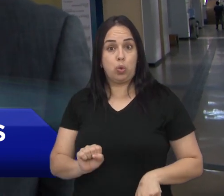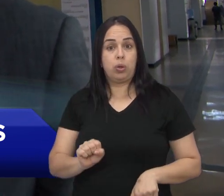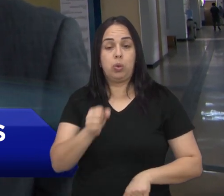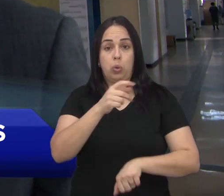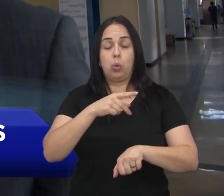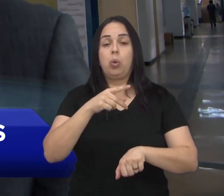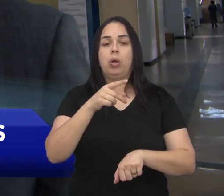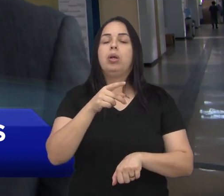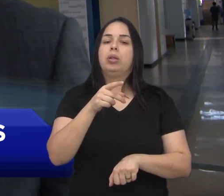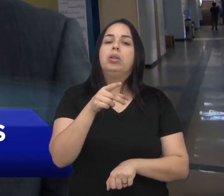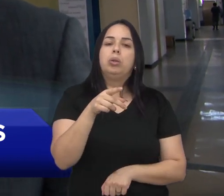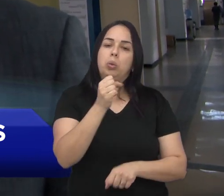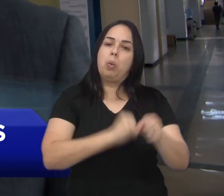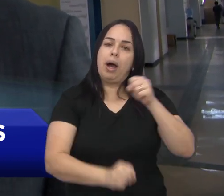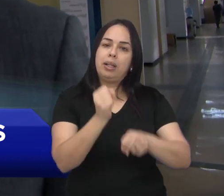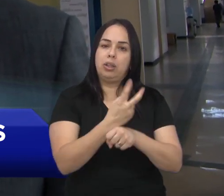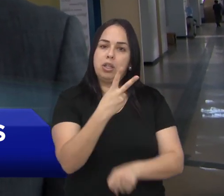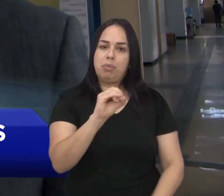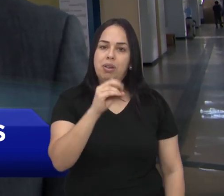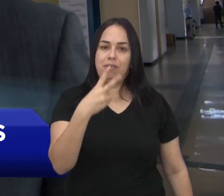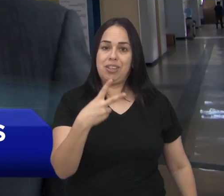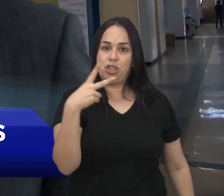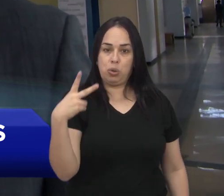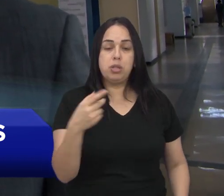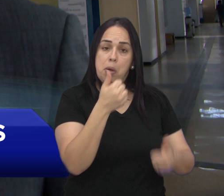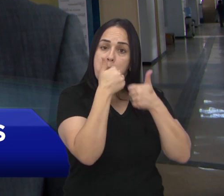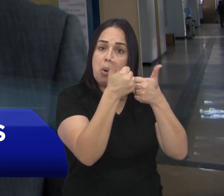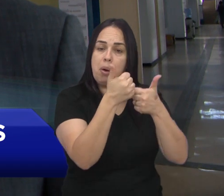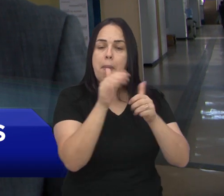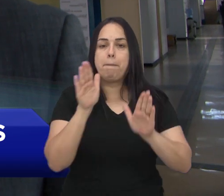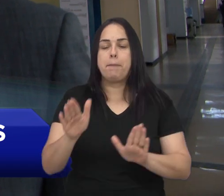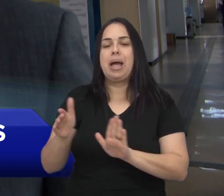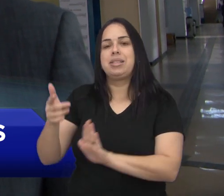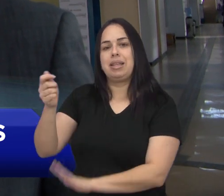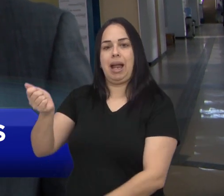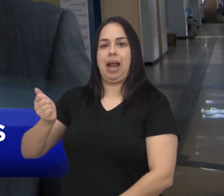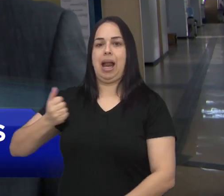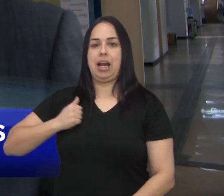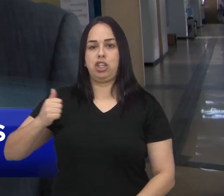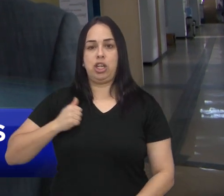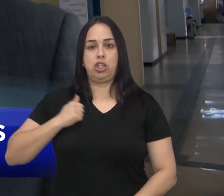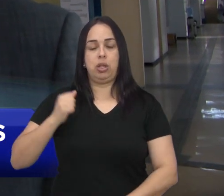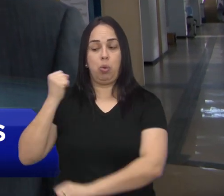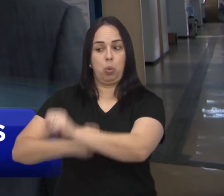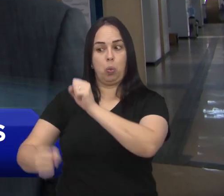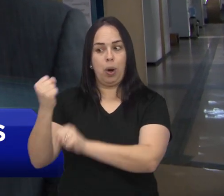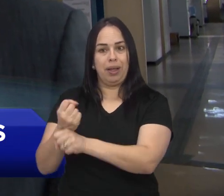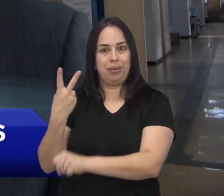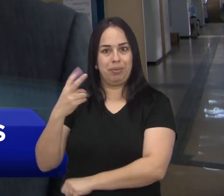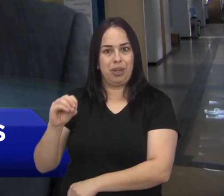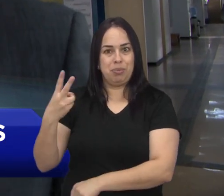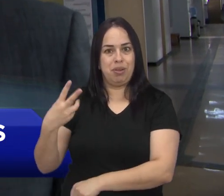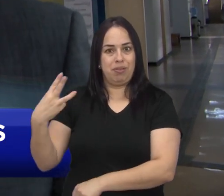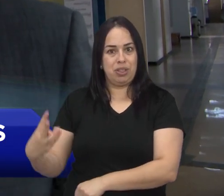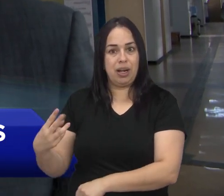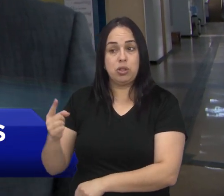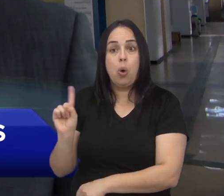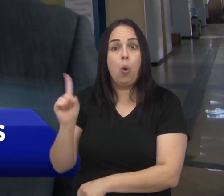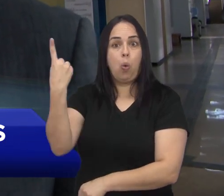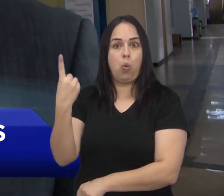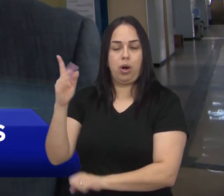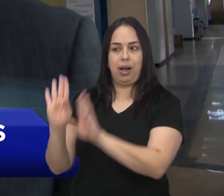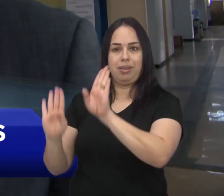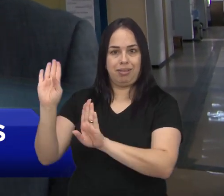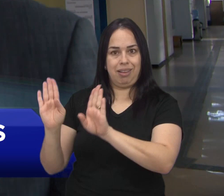em 2022, e nós tivemos mau exemplo do uso da inteligência artificial na Argentina em